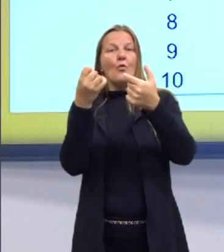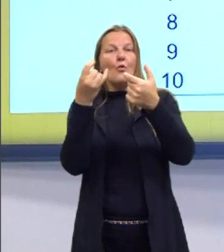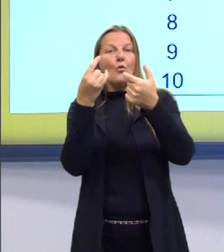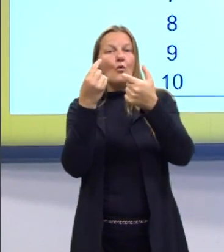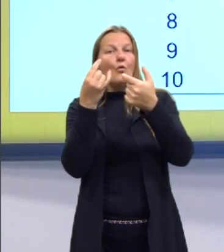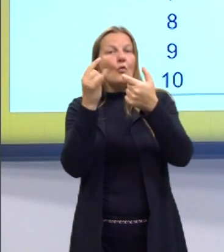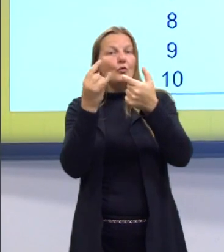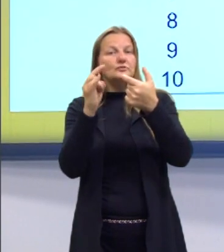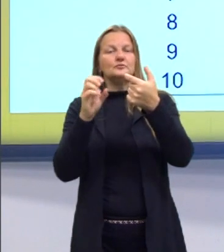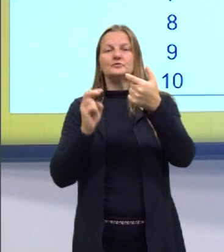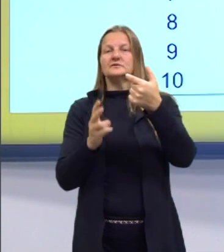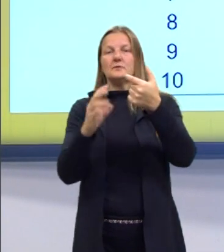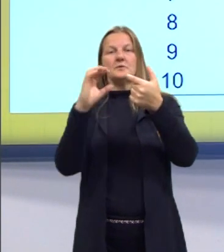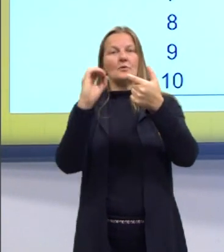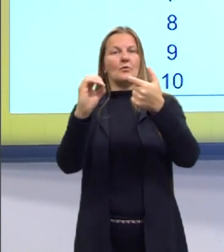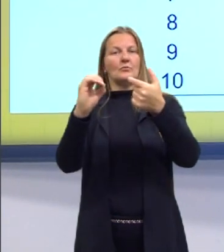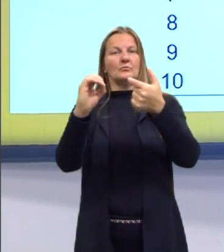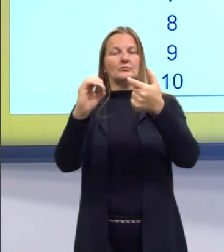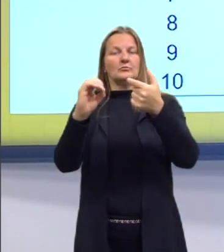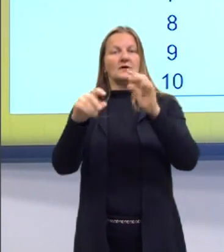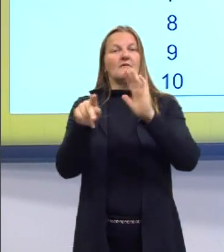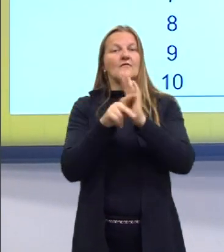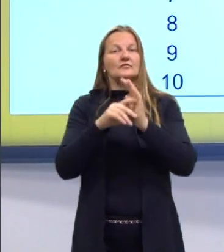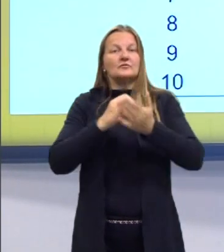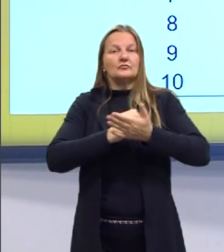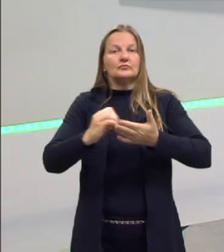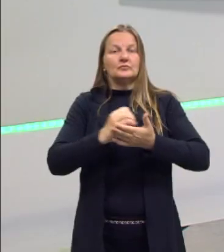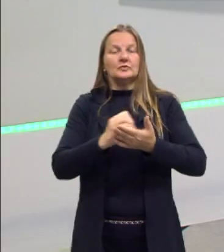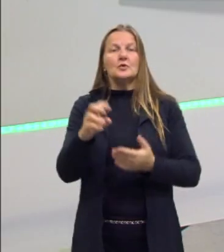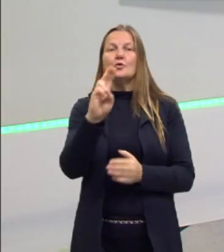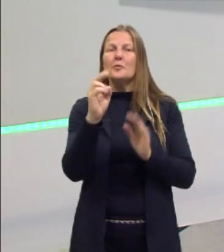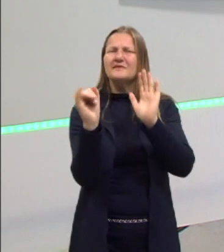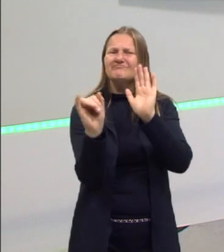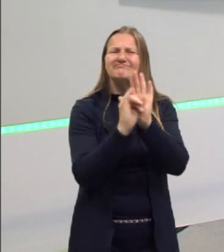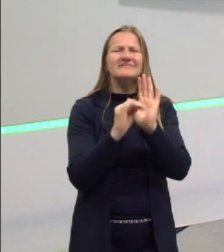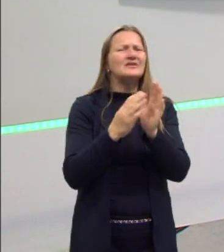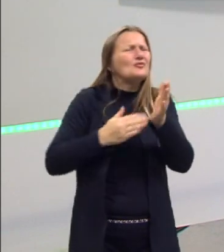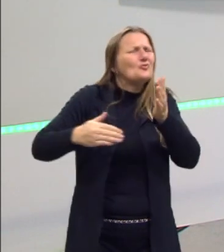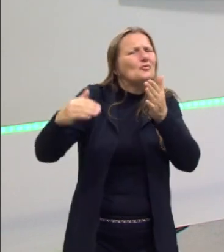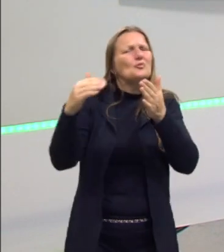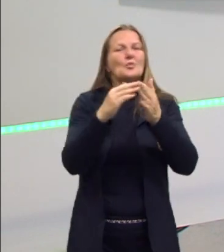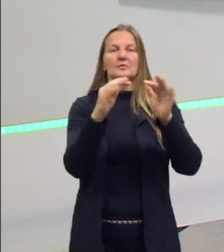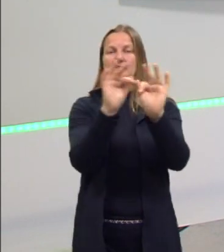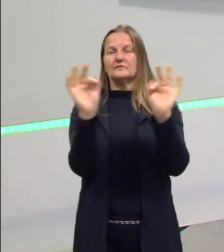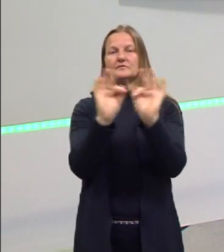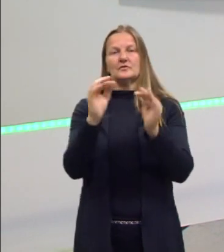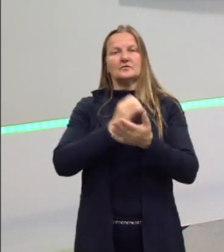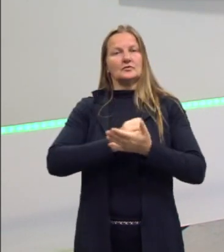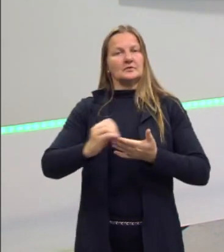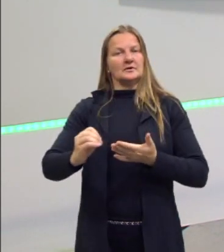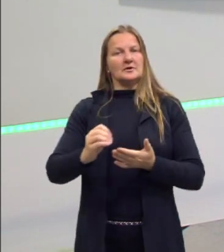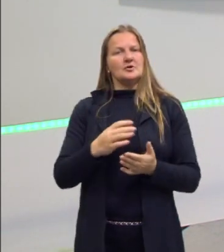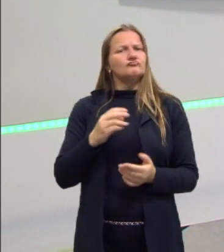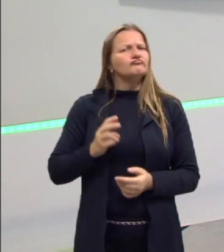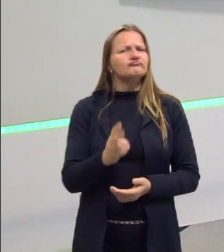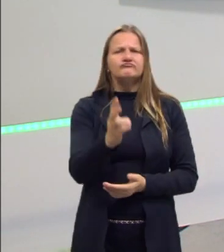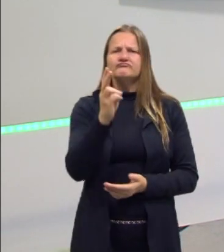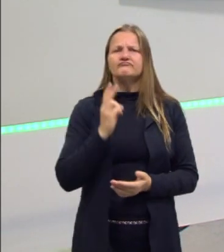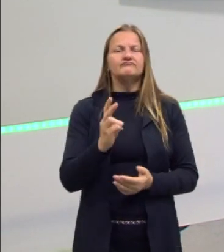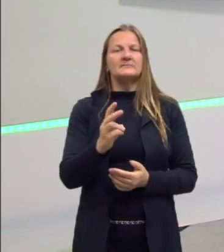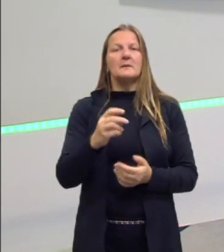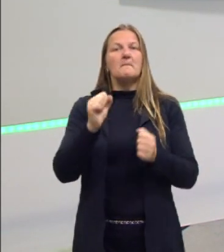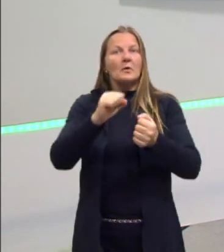que é a função orgânica essa nomenclatura ela vai seguir para todas as funções orgânicas então vocês